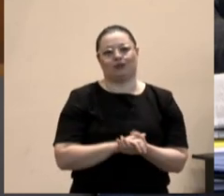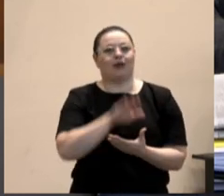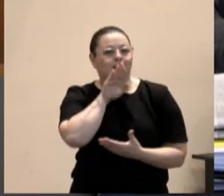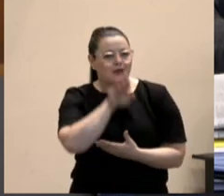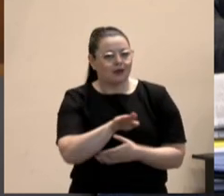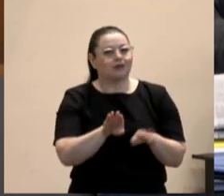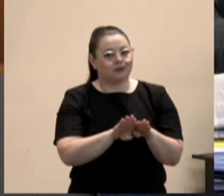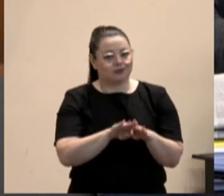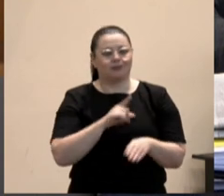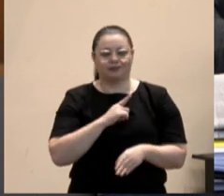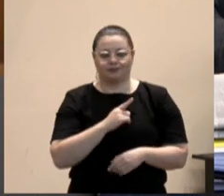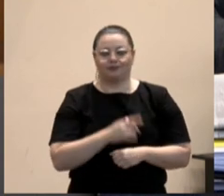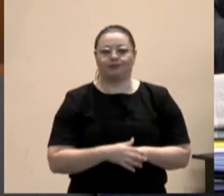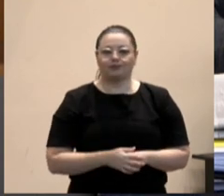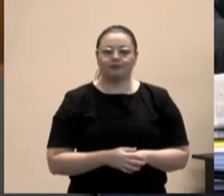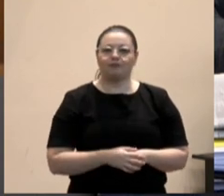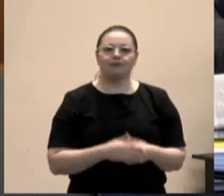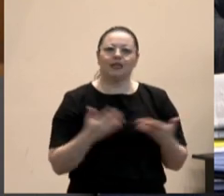que